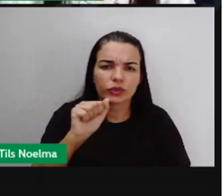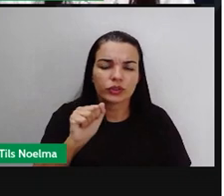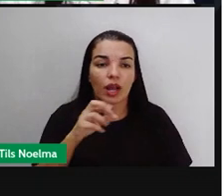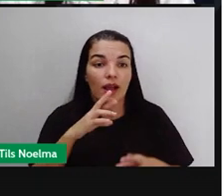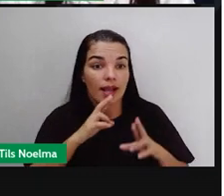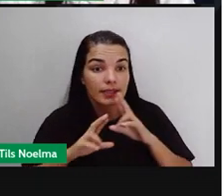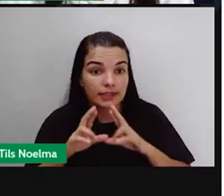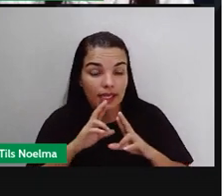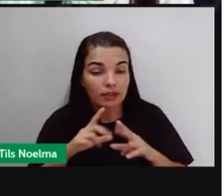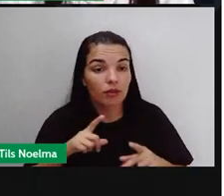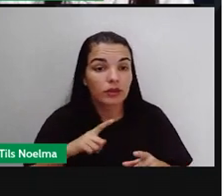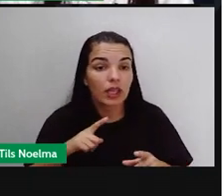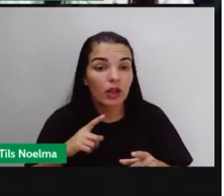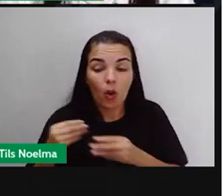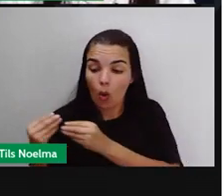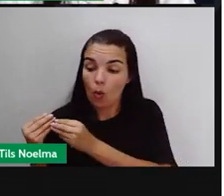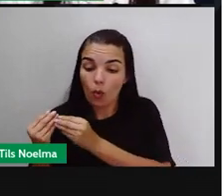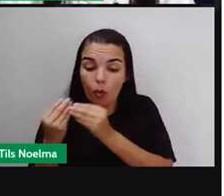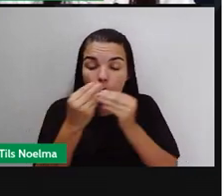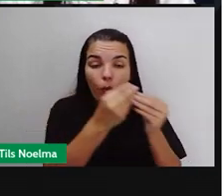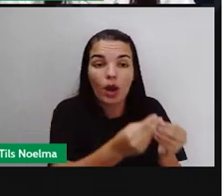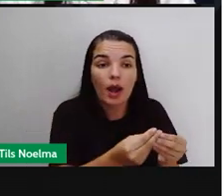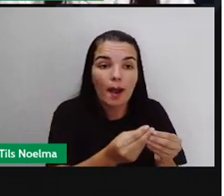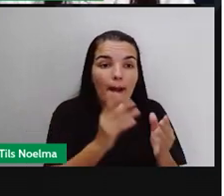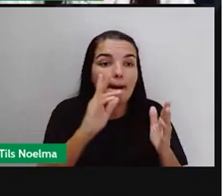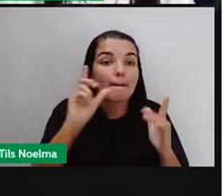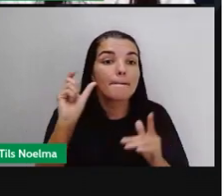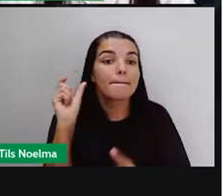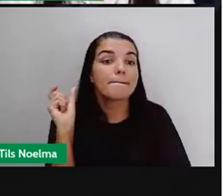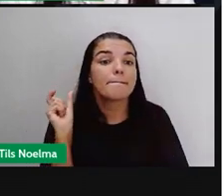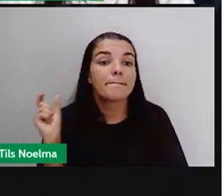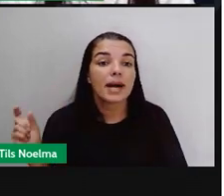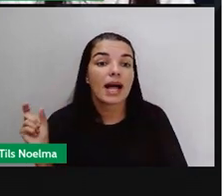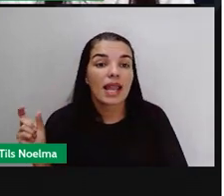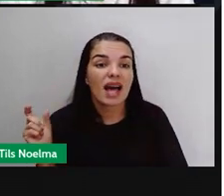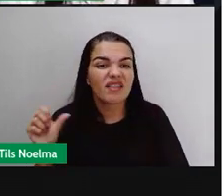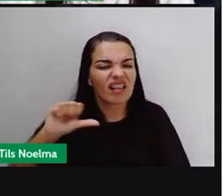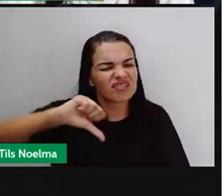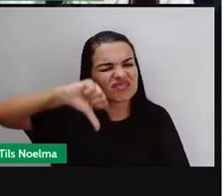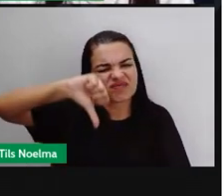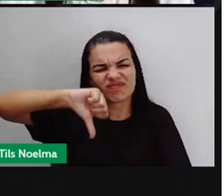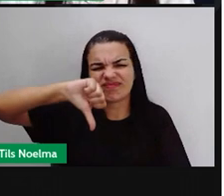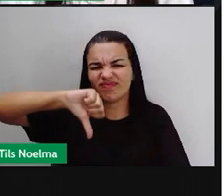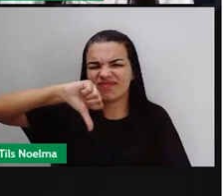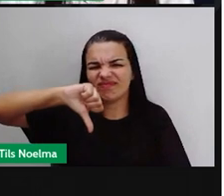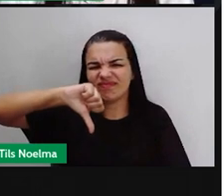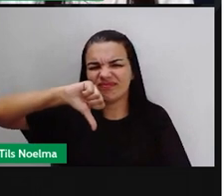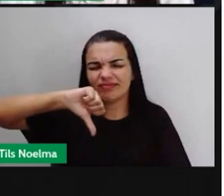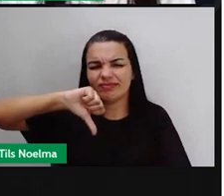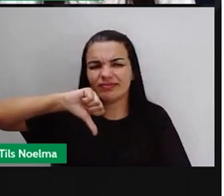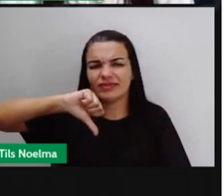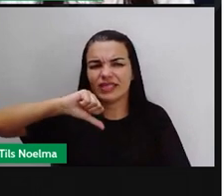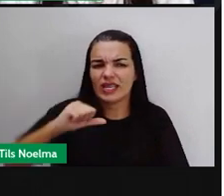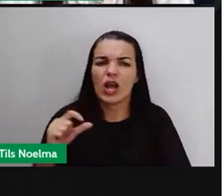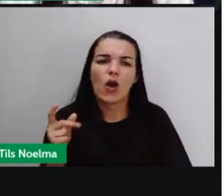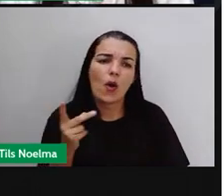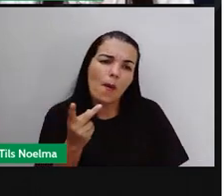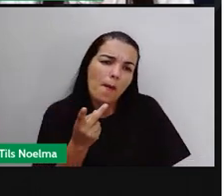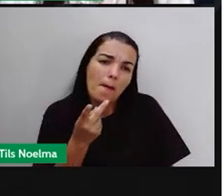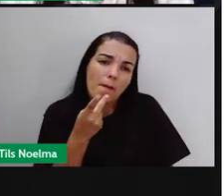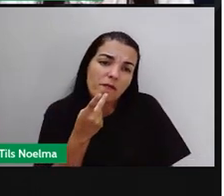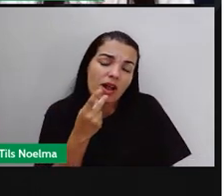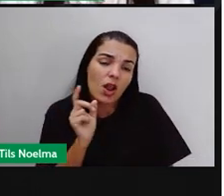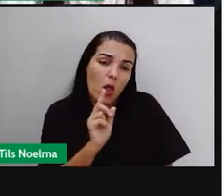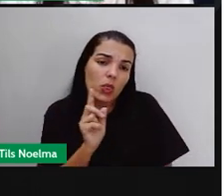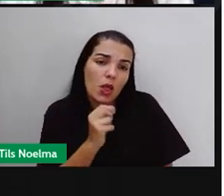resultados, eles receberam aí palavras de forma negativa. Não foi de forma negativa, no caso não foi de